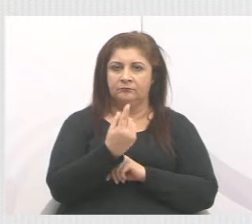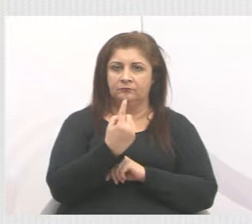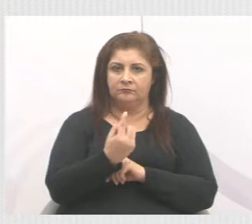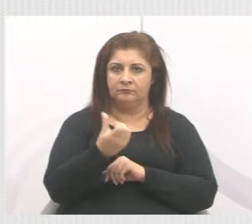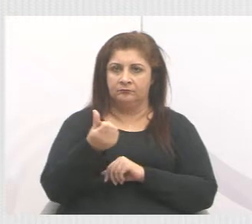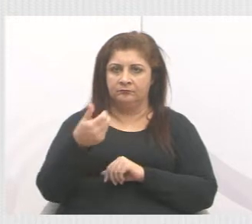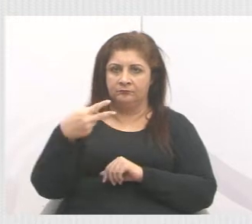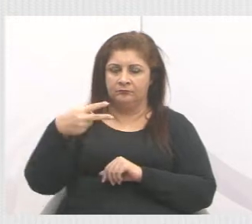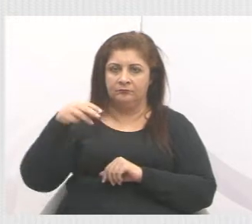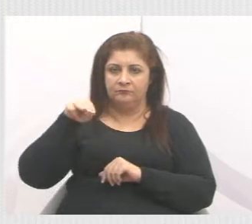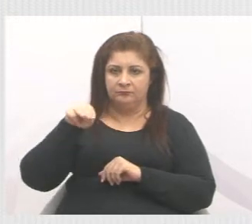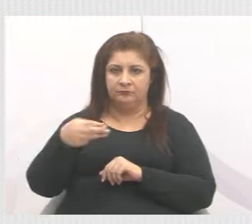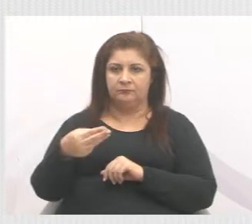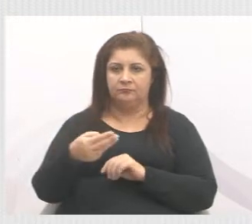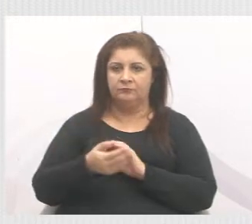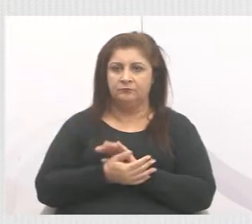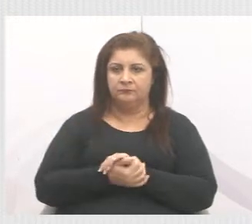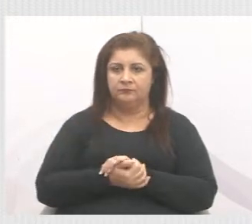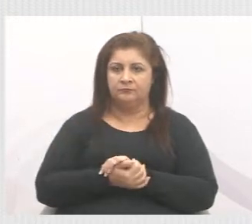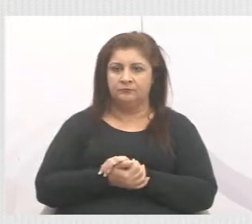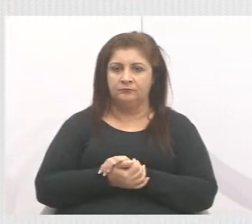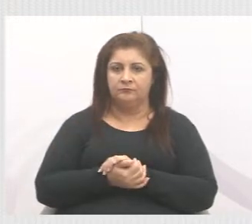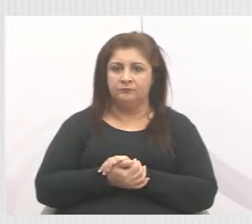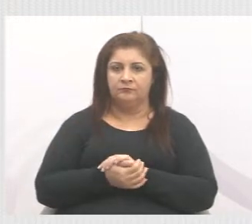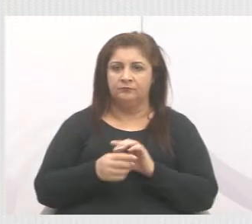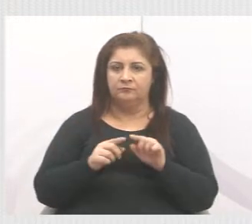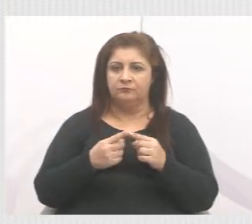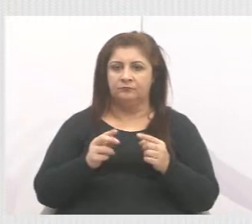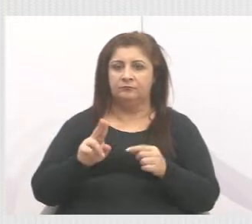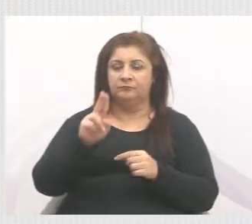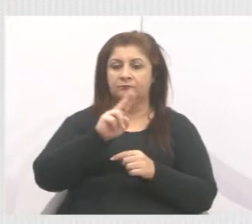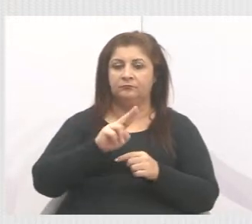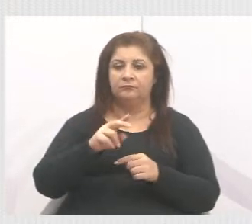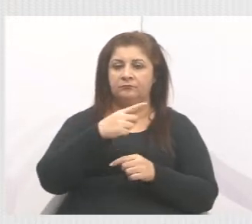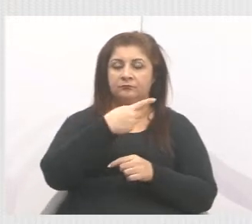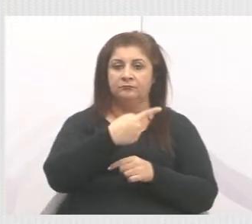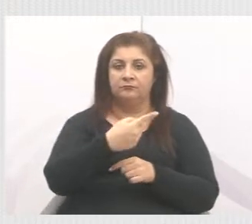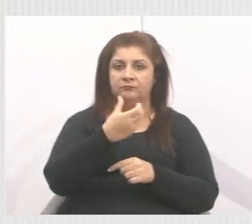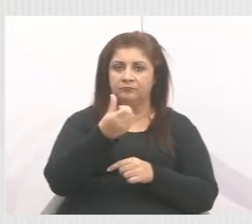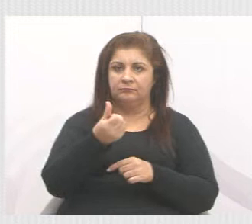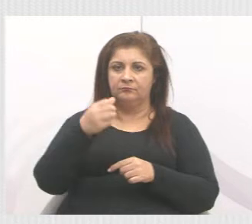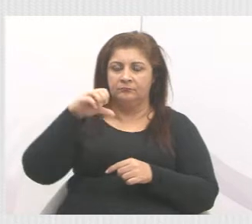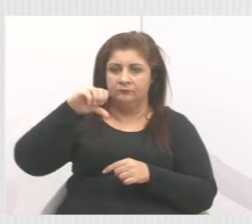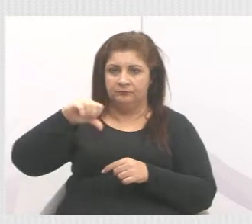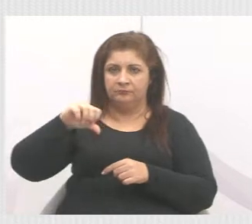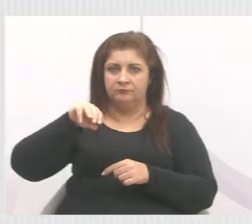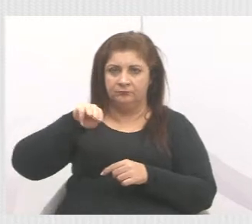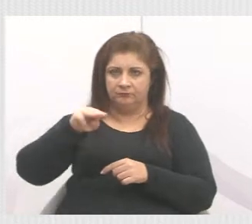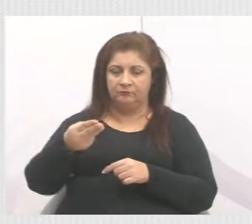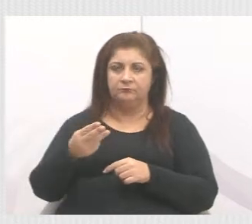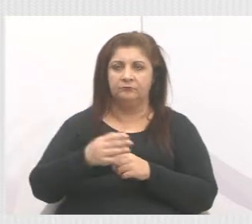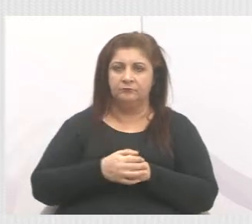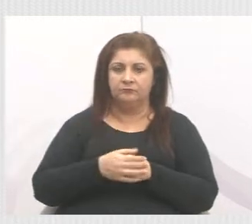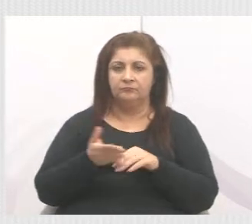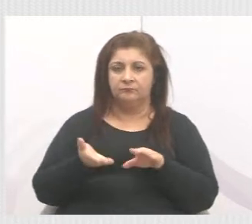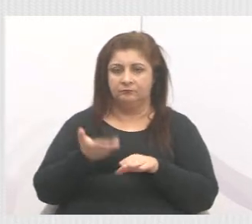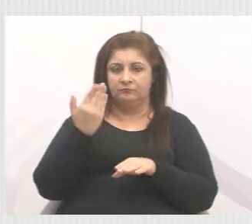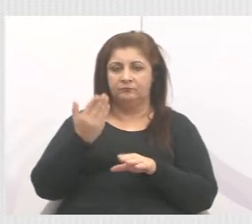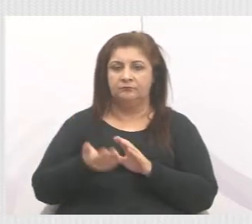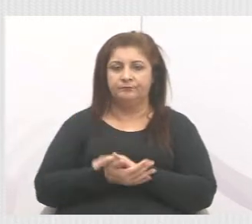162 milhões da recurso aplicável, a gente está aplicando 169, ou seja, 26% no